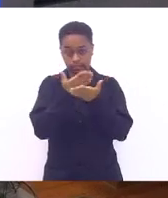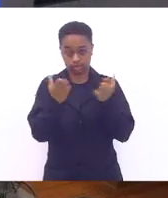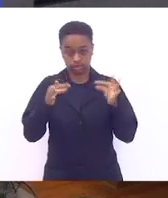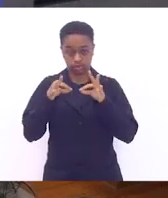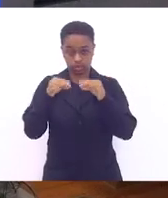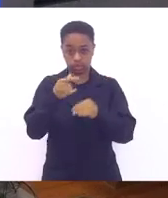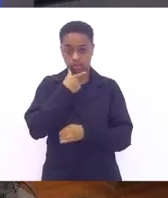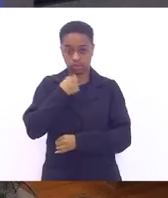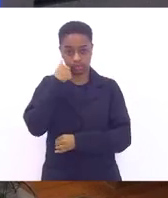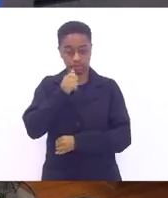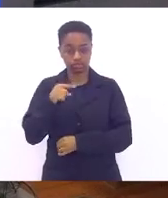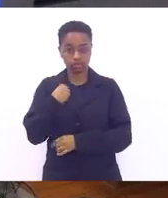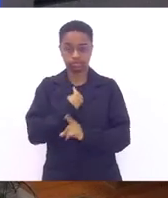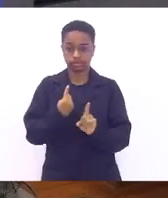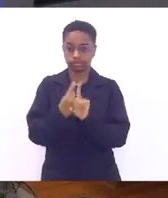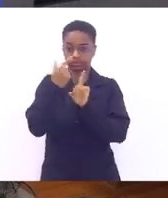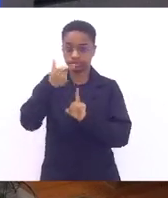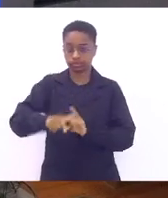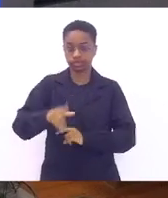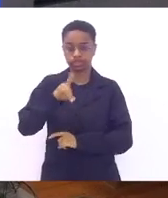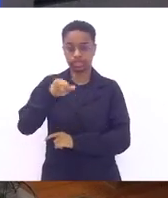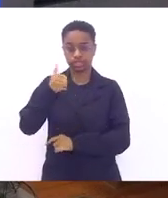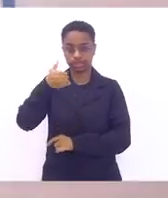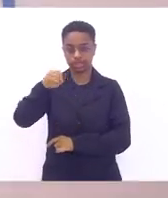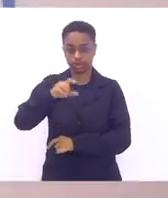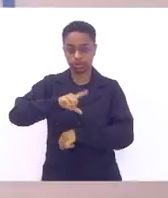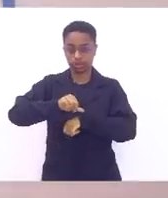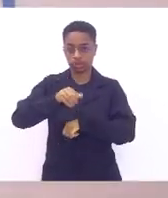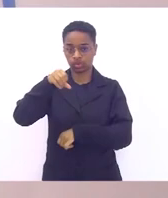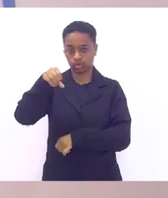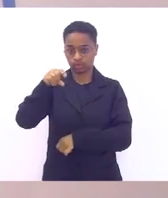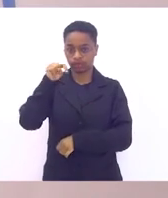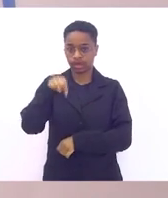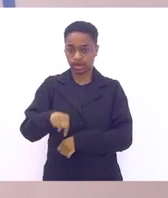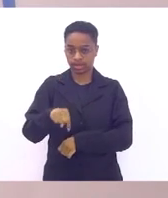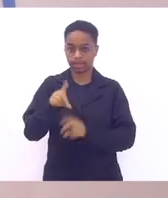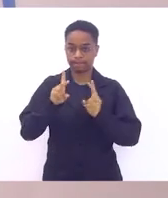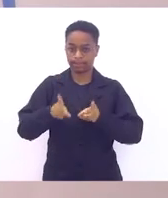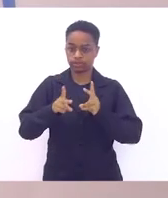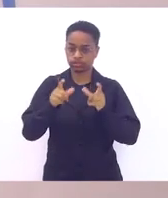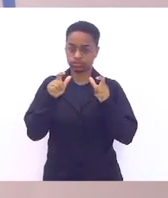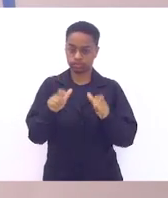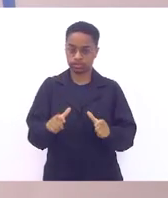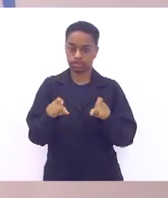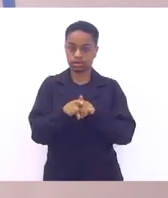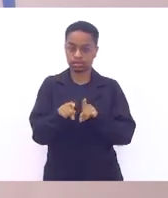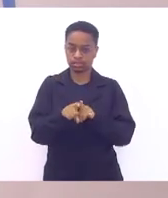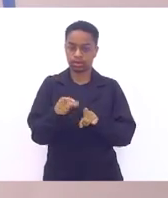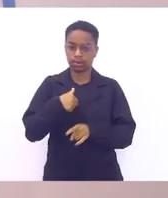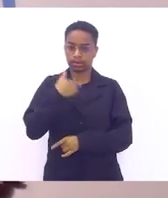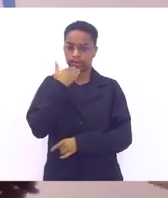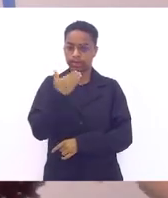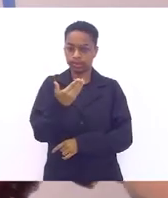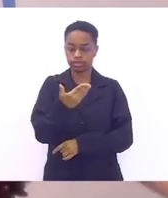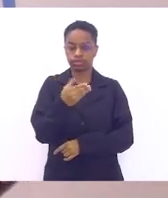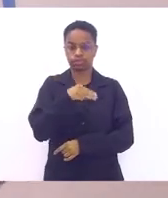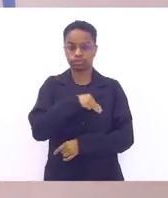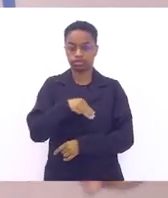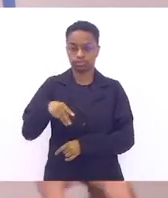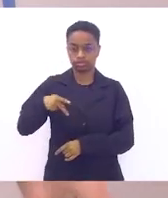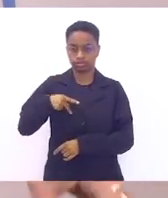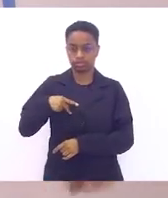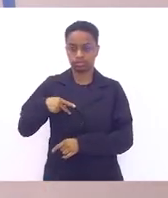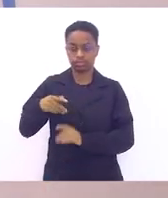todos. Nos vemos no dia 10, às 9 horas da manhã, nesse mesmo auditório, e já pedindo ao Ministério Público que